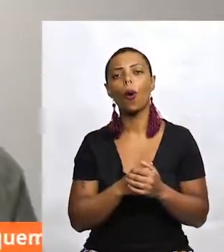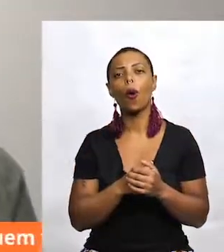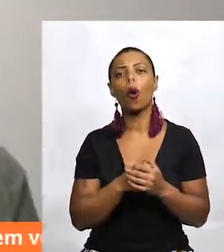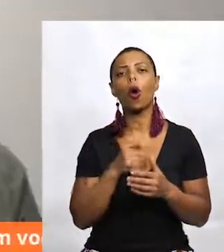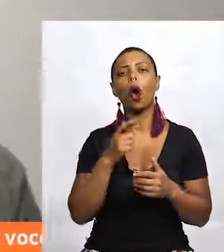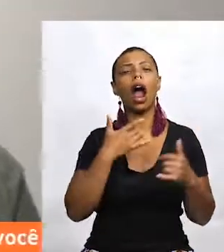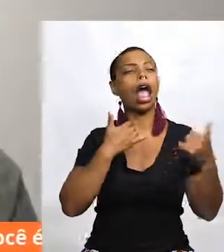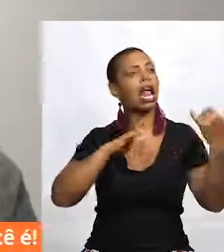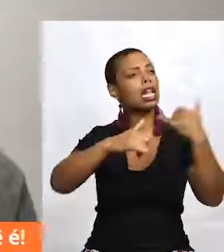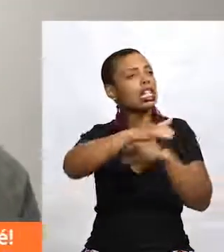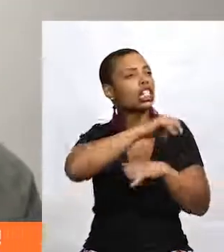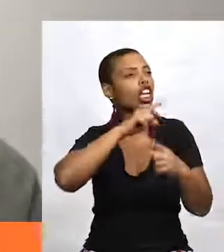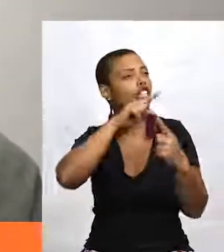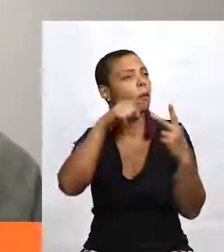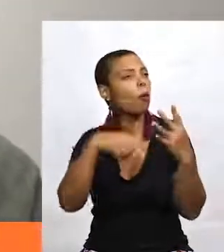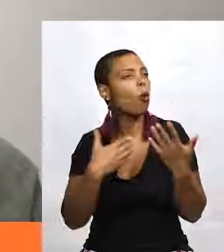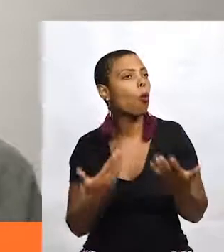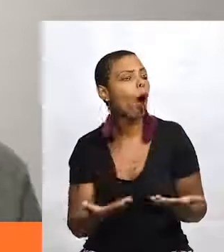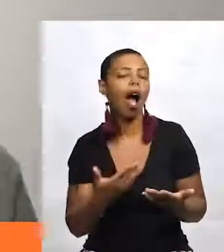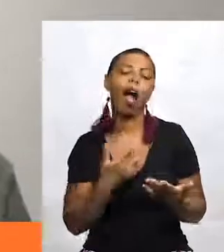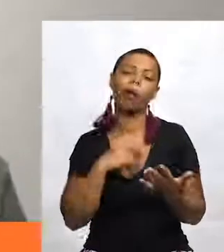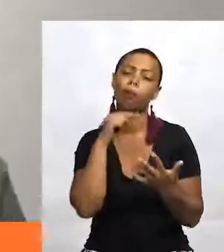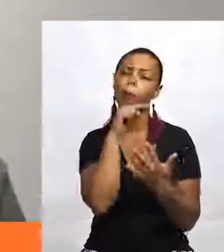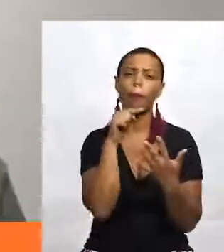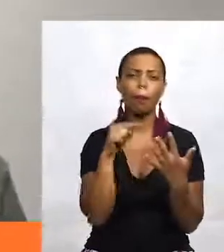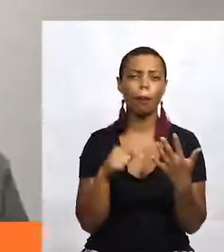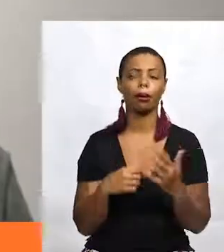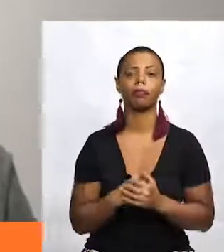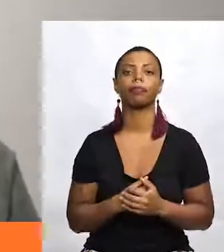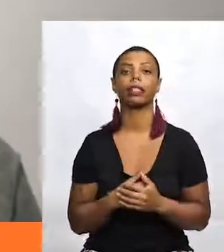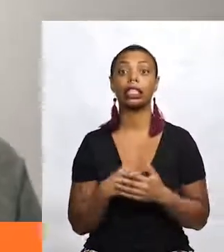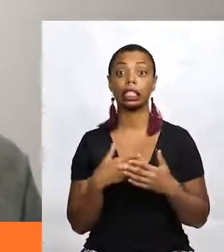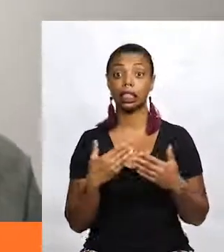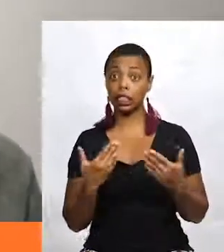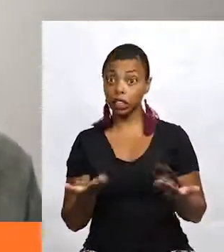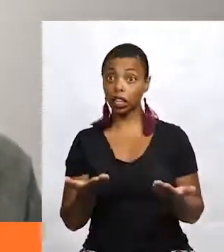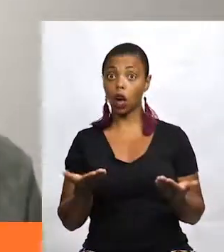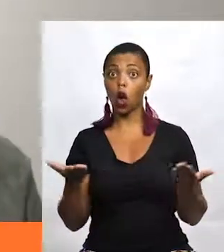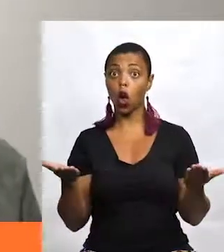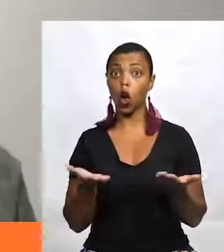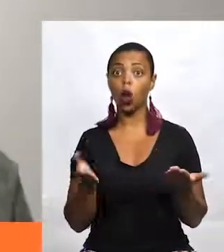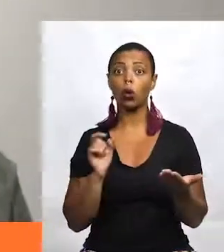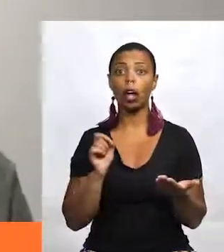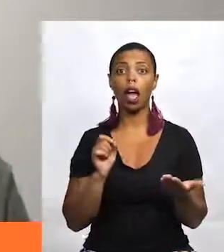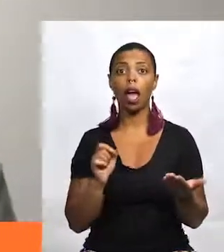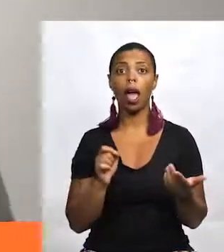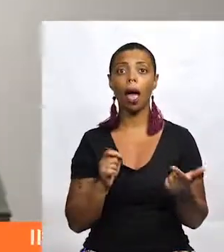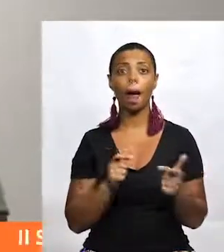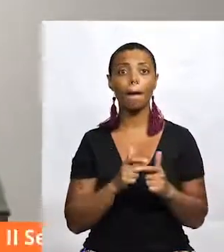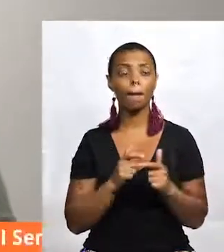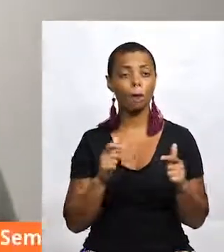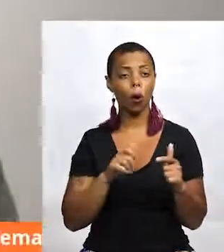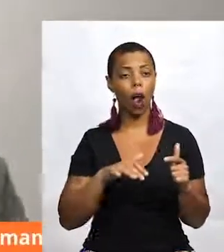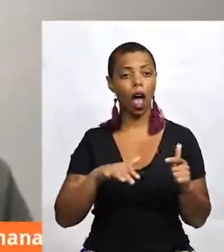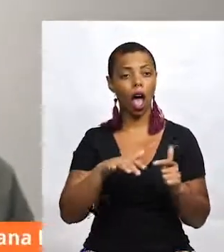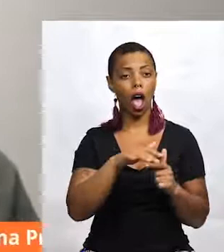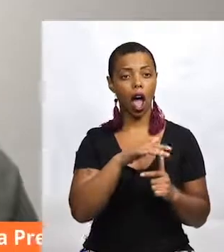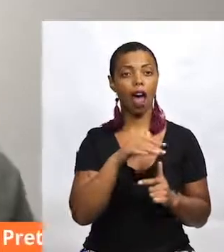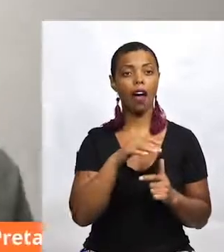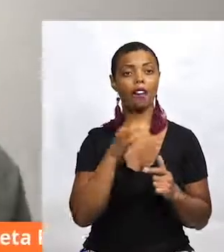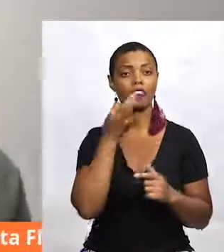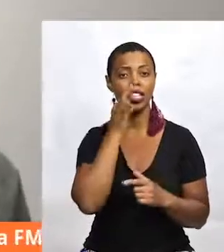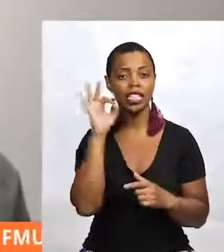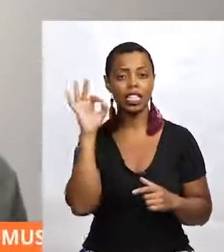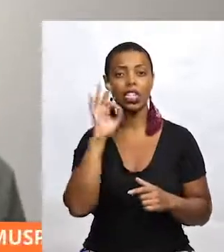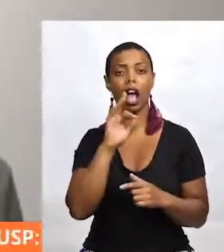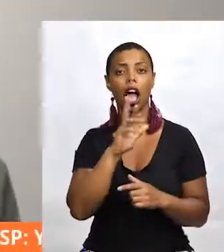de energia? E assim por diante. Então, basicamente, hoje, a grande área da física de raios cósmicos é uma área